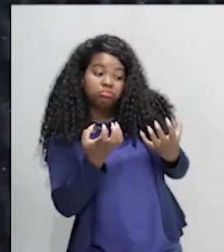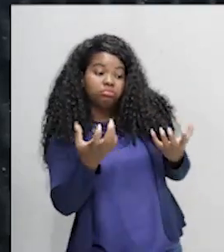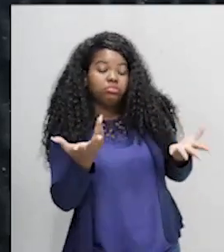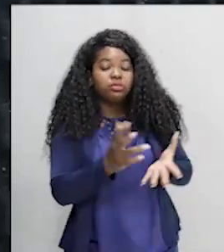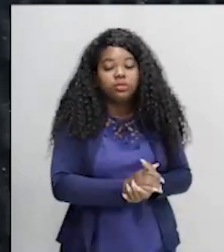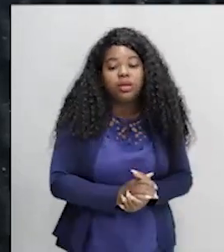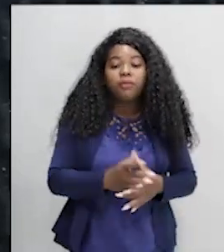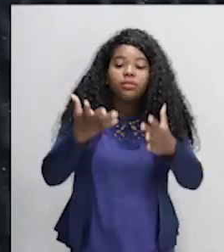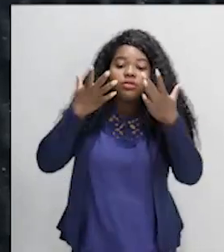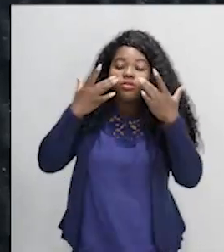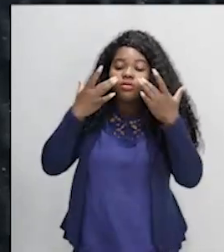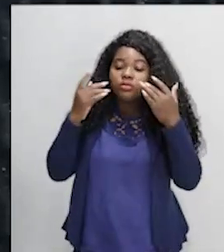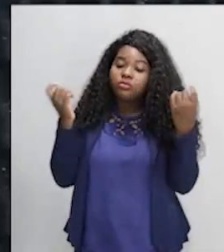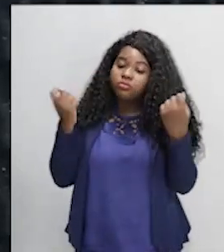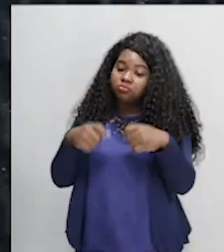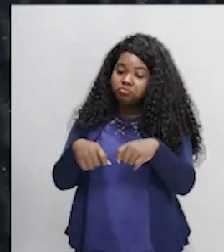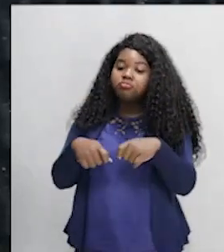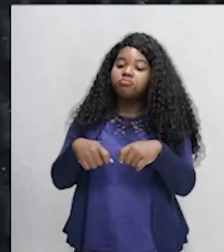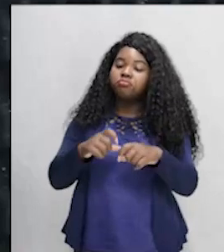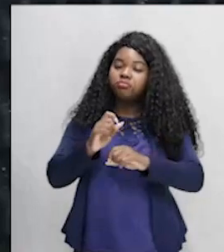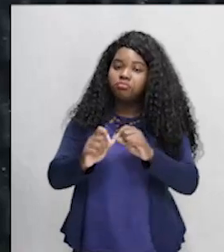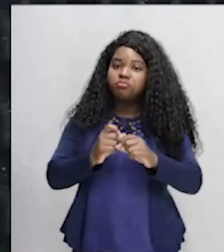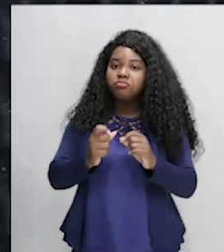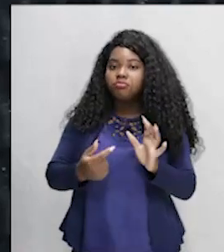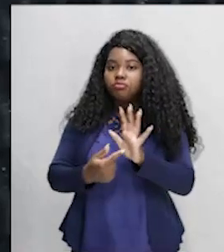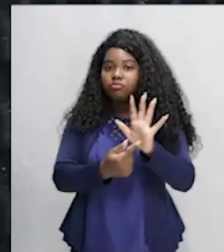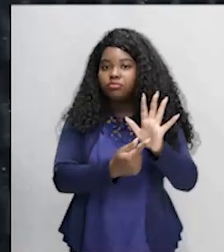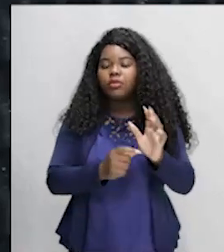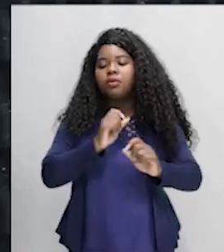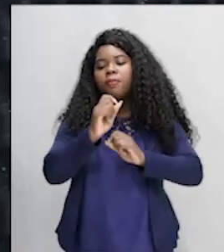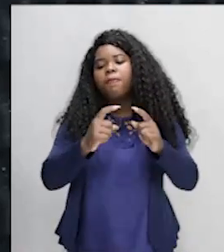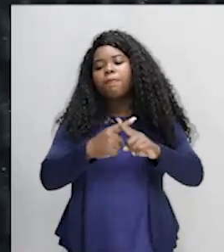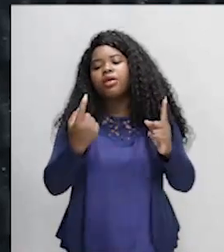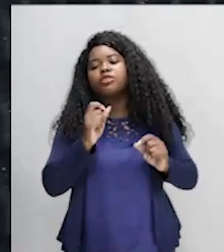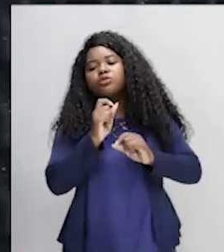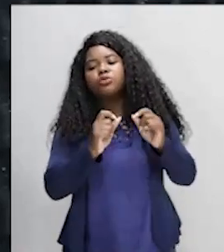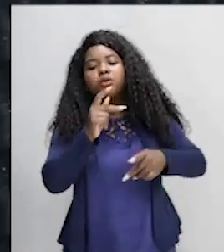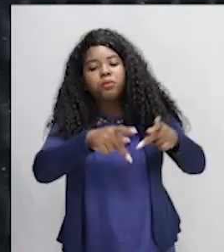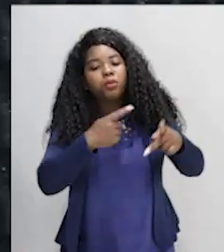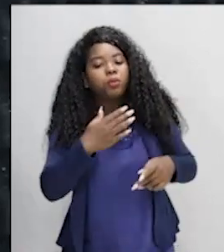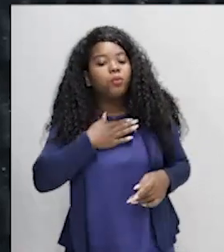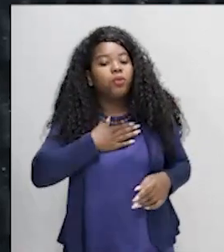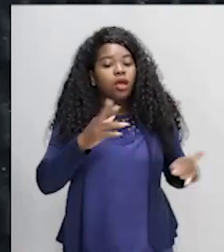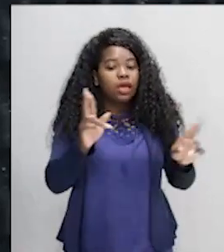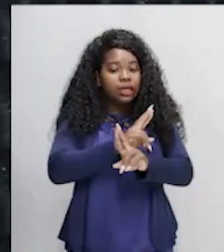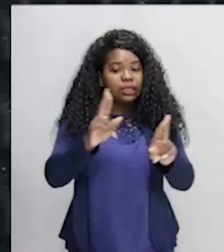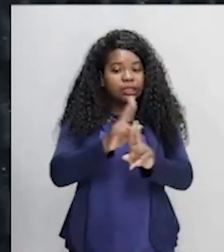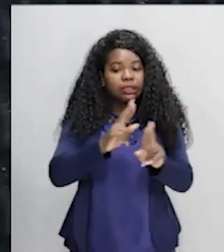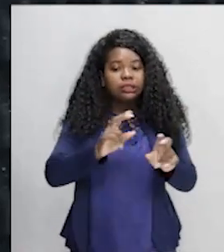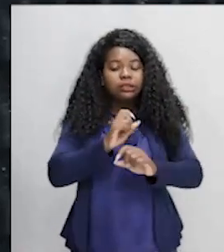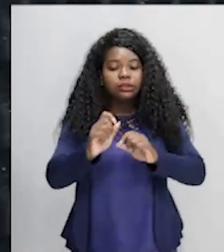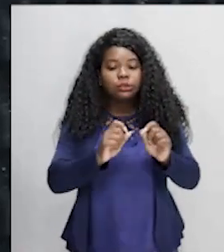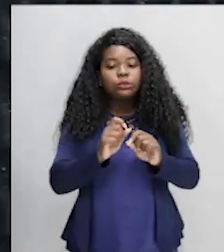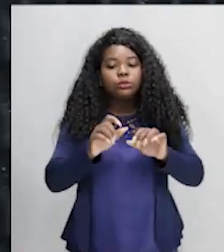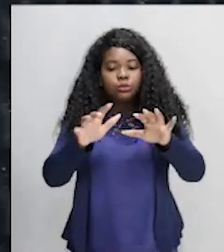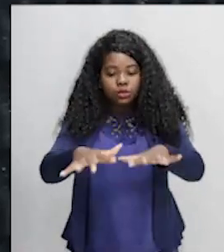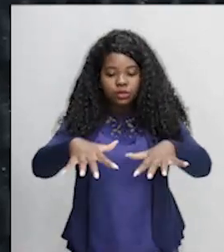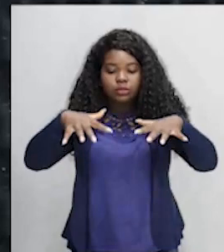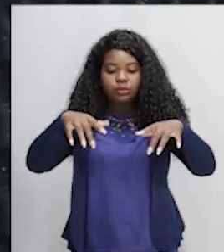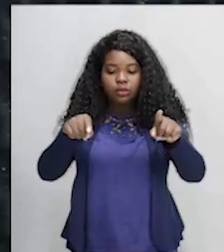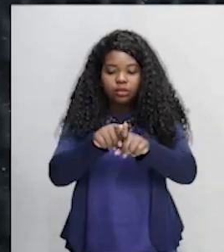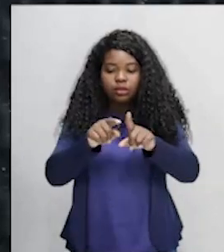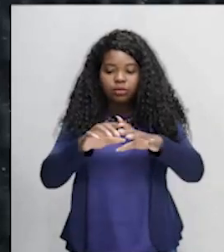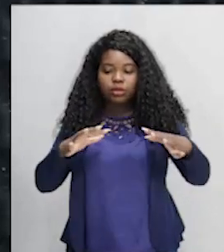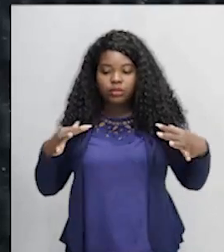que os atores da época pudessem. Professor, mas o que o povo gostava naquele período? Nossa relação entre palco e plateia é: teatro era de rua, mas o